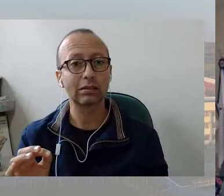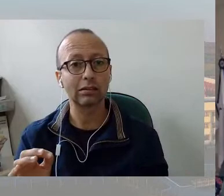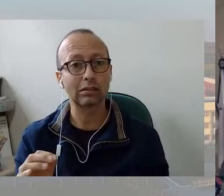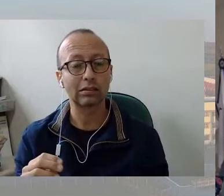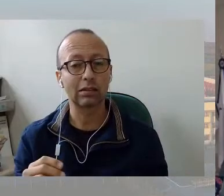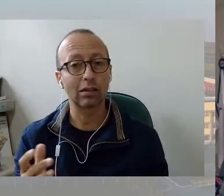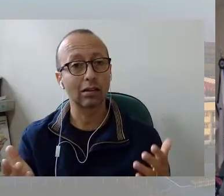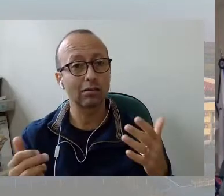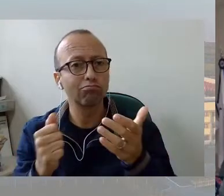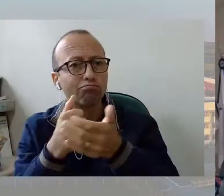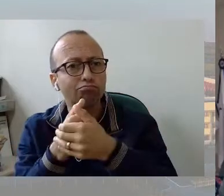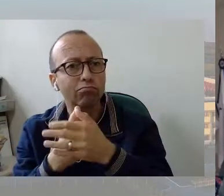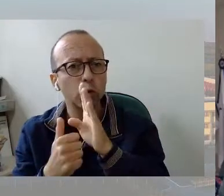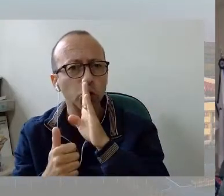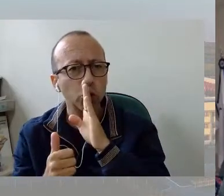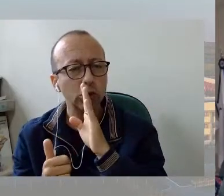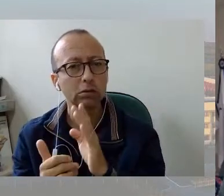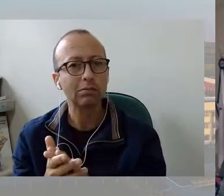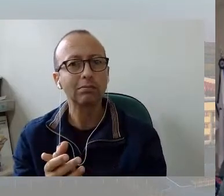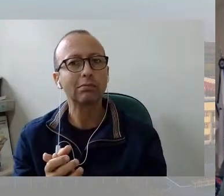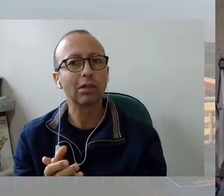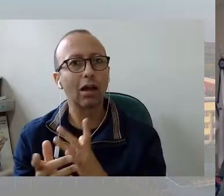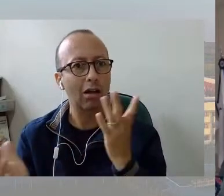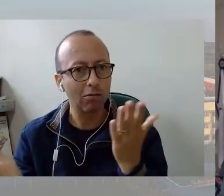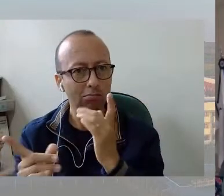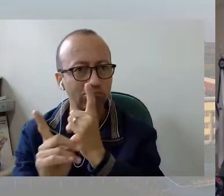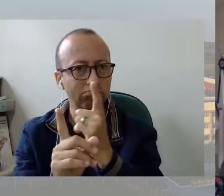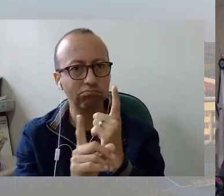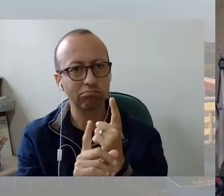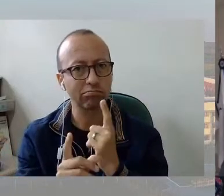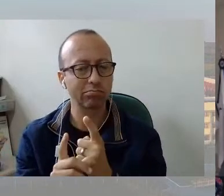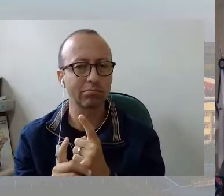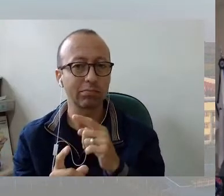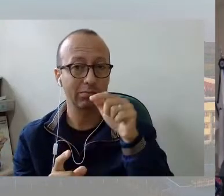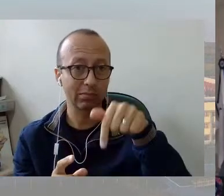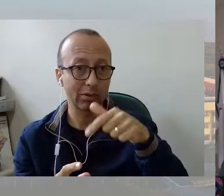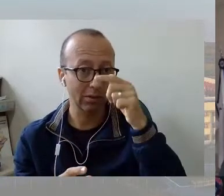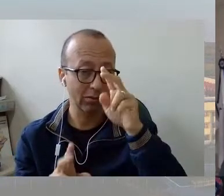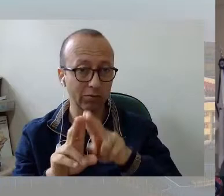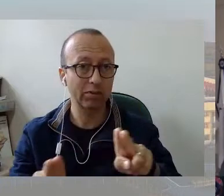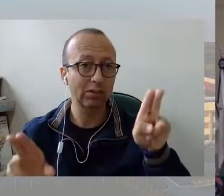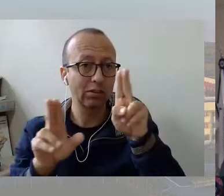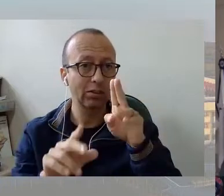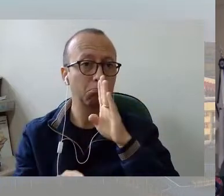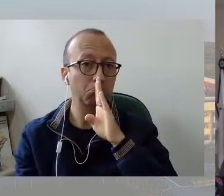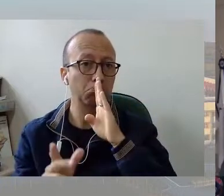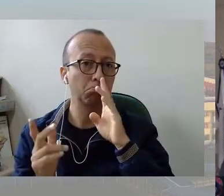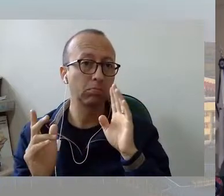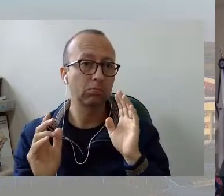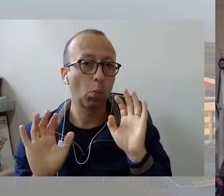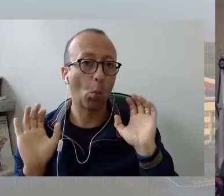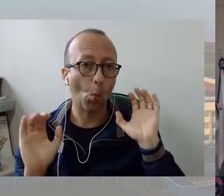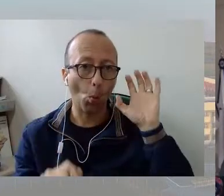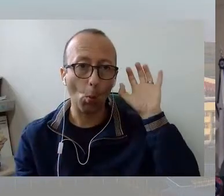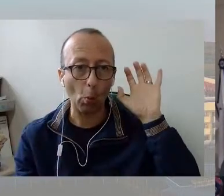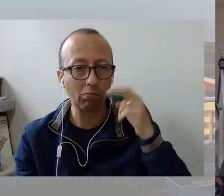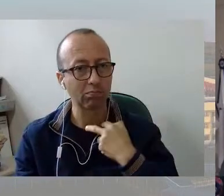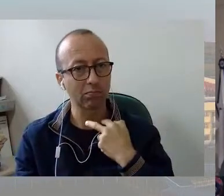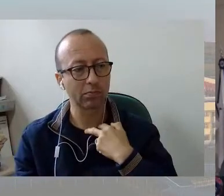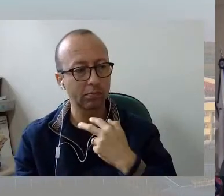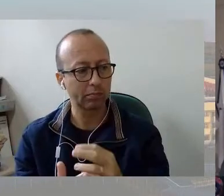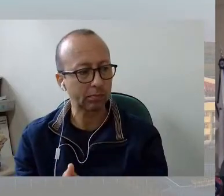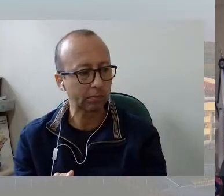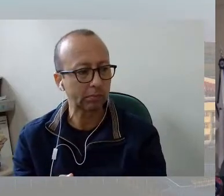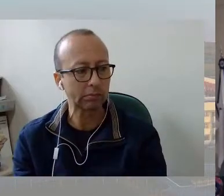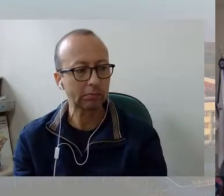simplesmente escondidas. A universidade não pode estar silenciosa a isso. Essa é a lição que